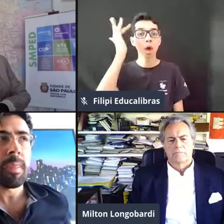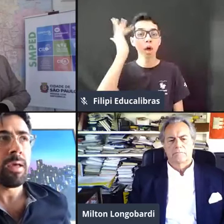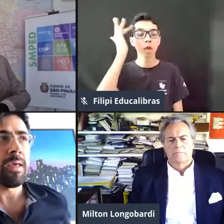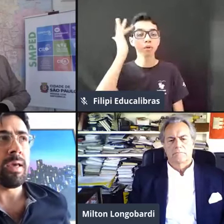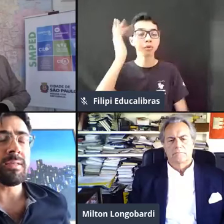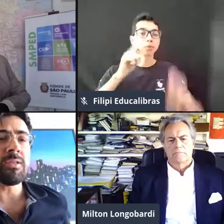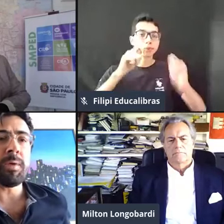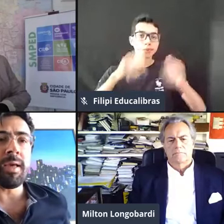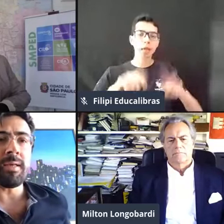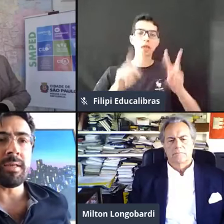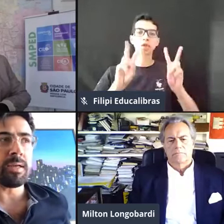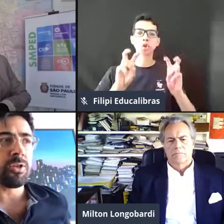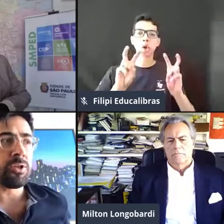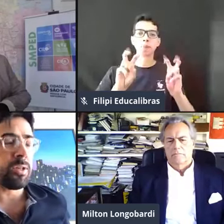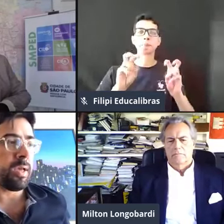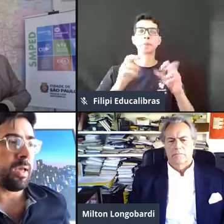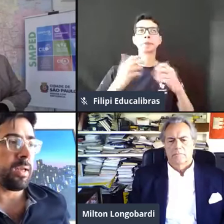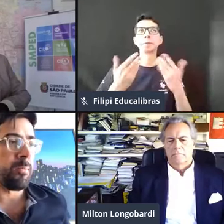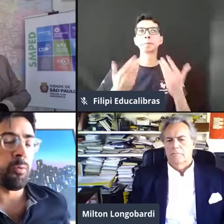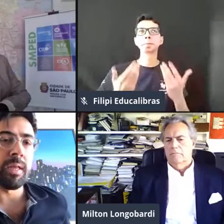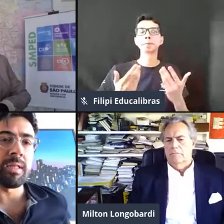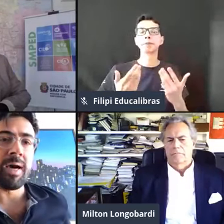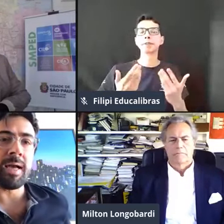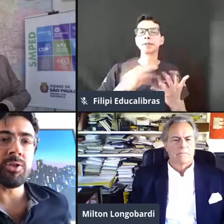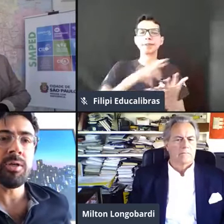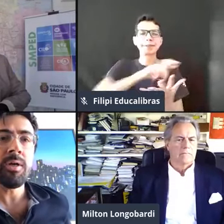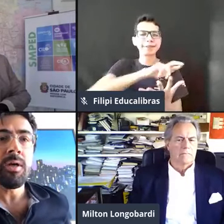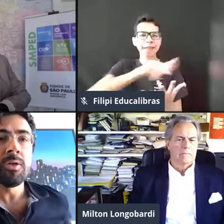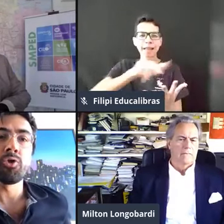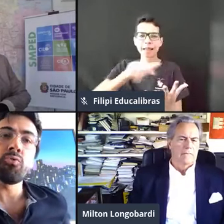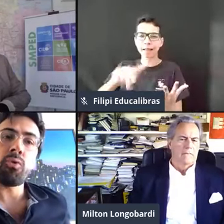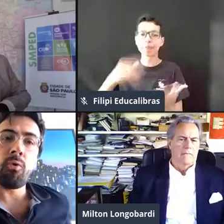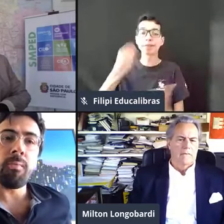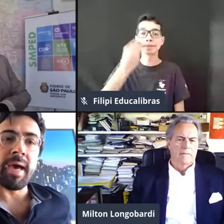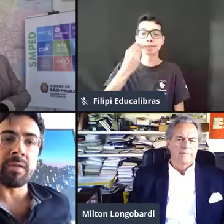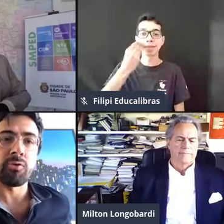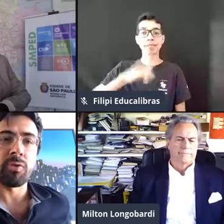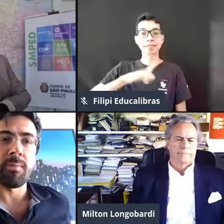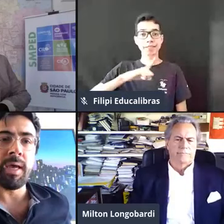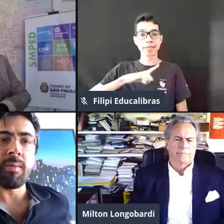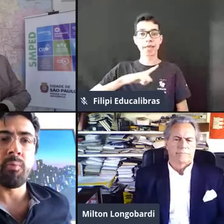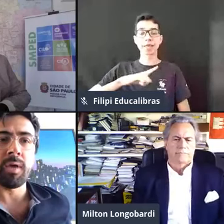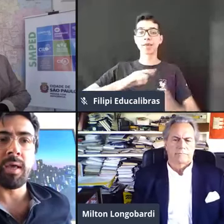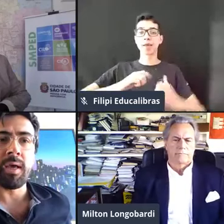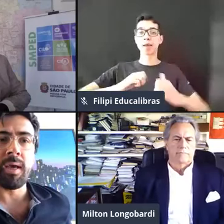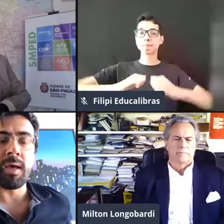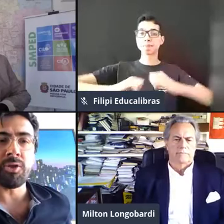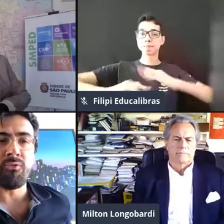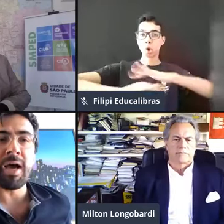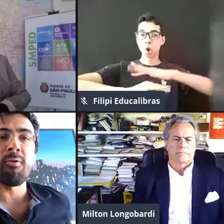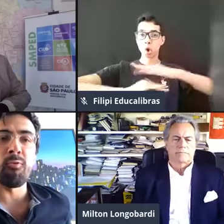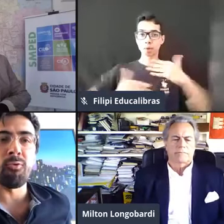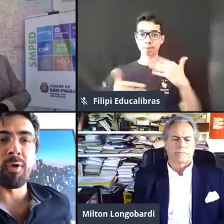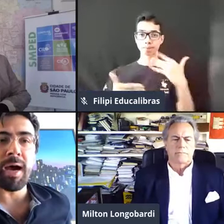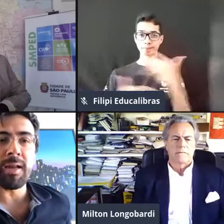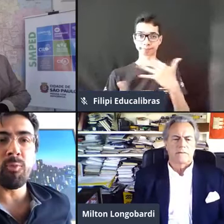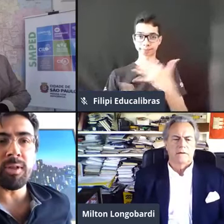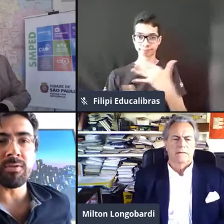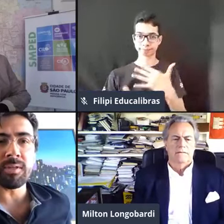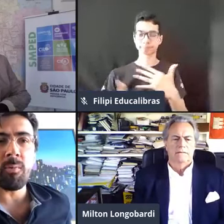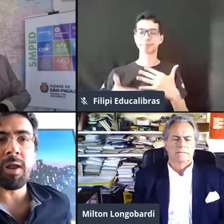varejistas e essa experiência que a gente tem na mobilidade junto ao comércio também, porque a gente vai a algum